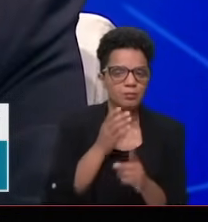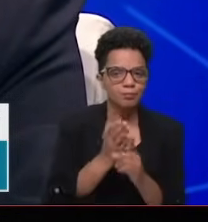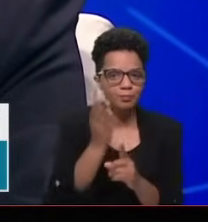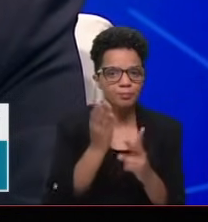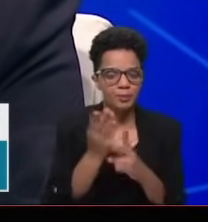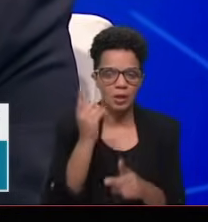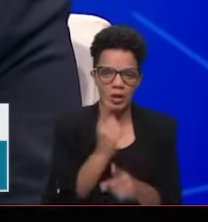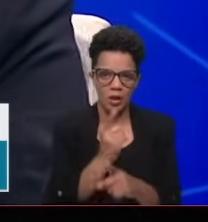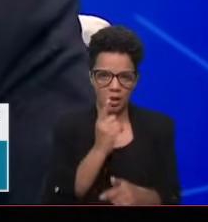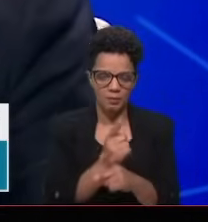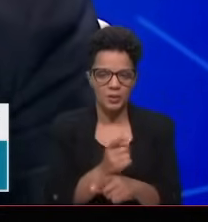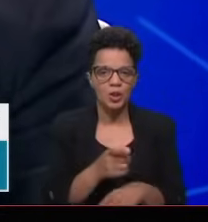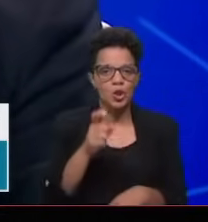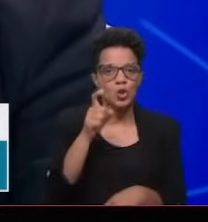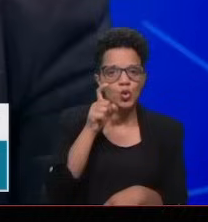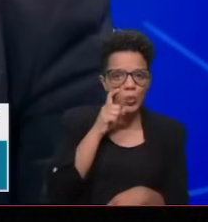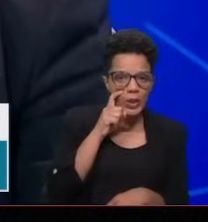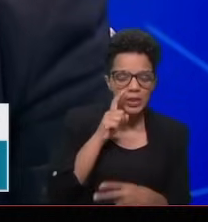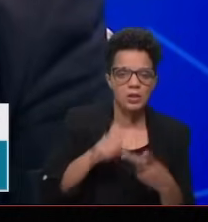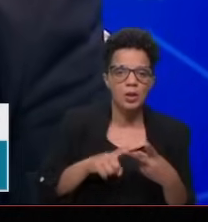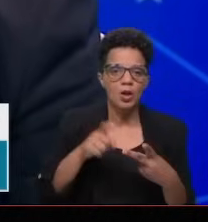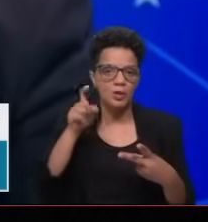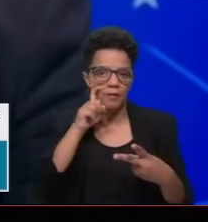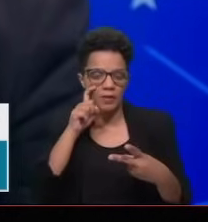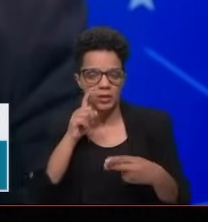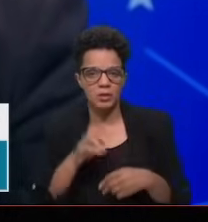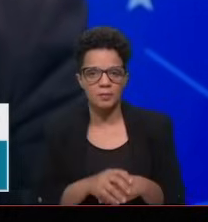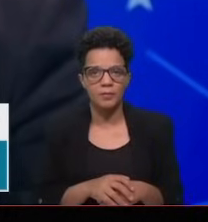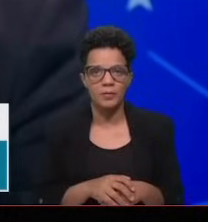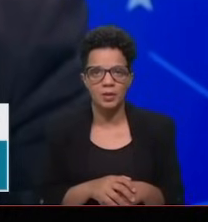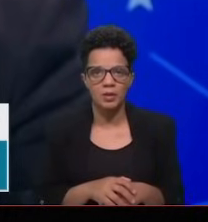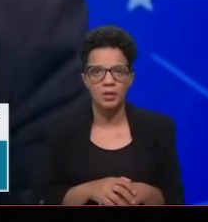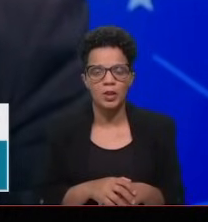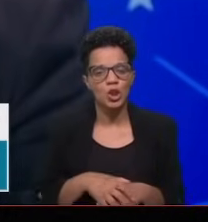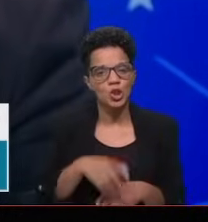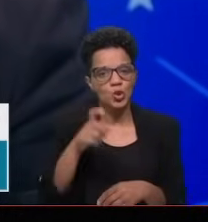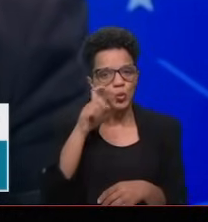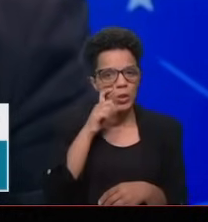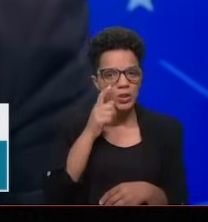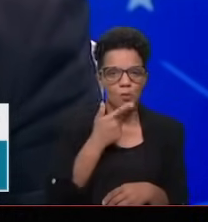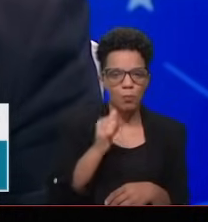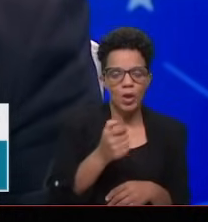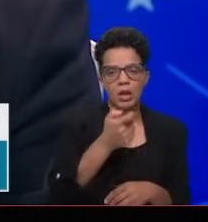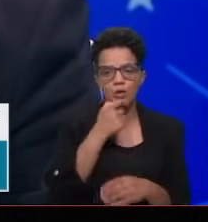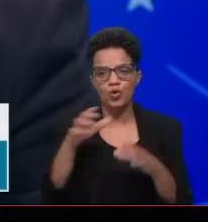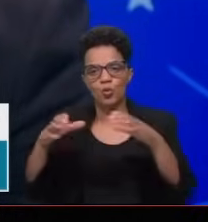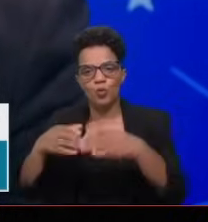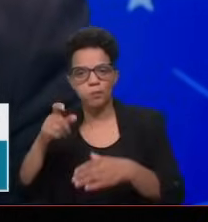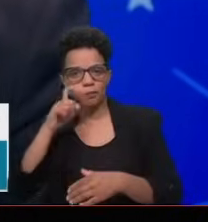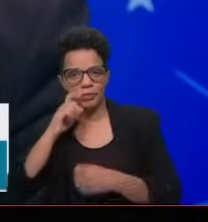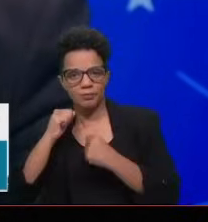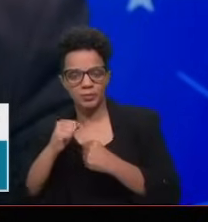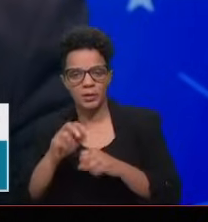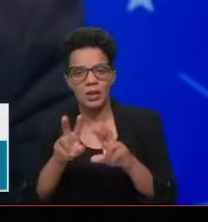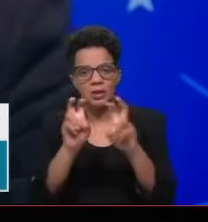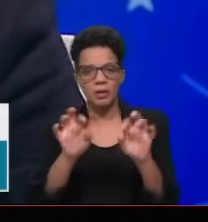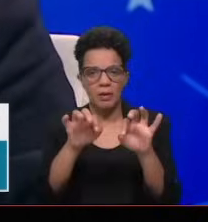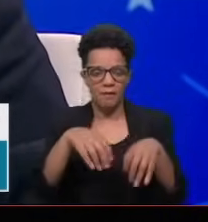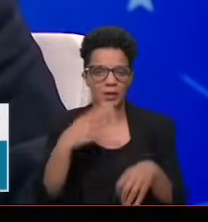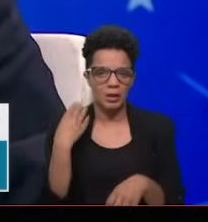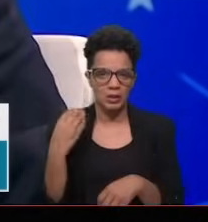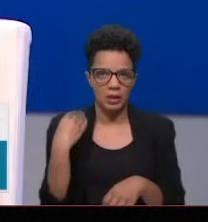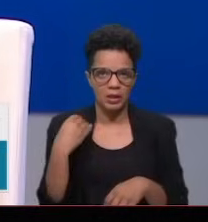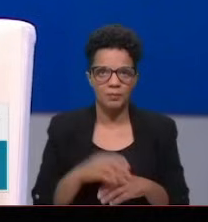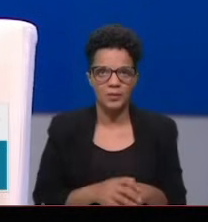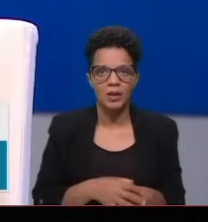mes e nós não podemos ter segurança at sem ter uma força de defesa H bastante para Encerrar este tema Catarina Martins quando se